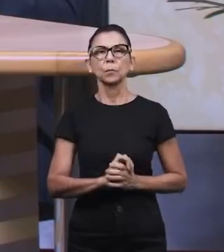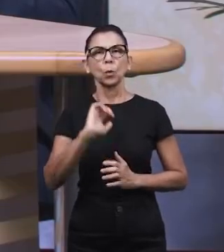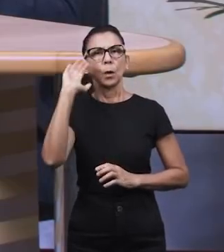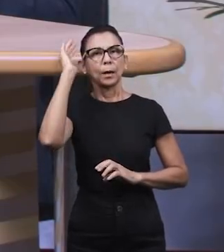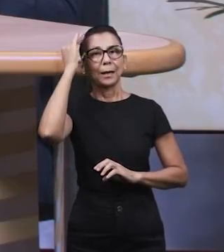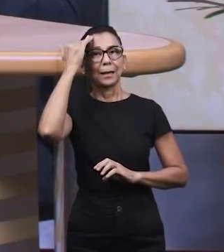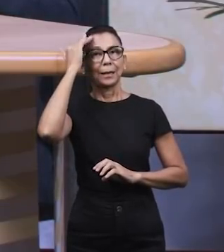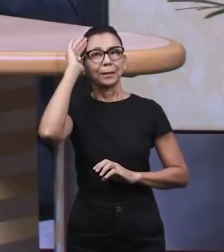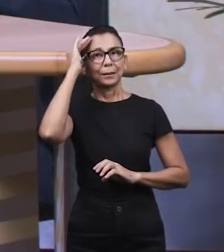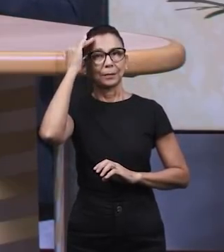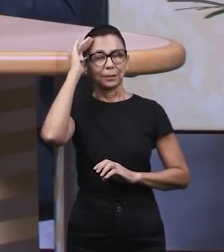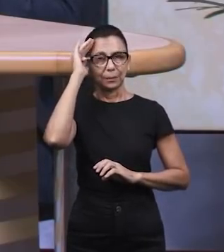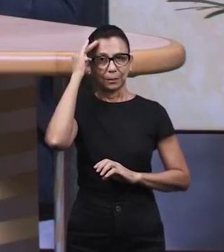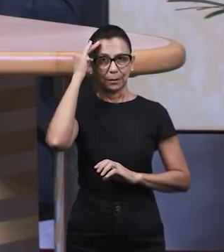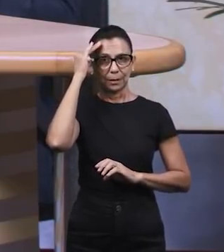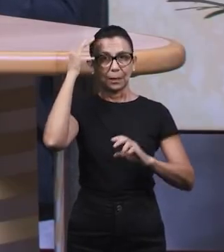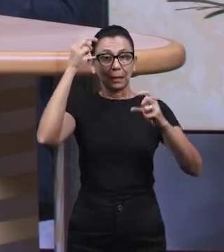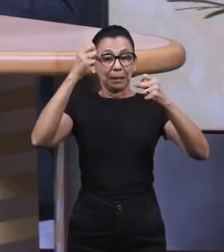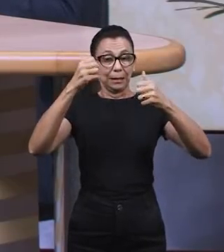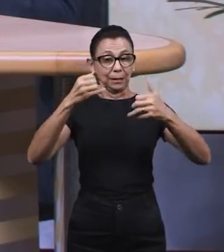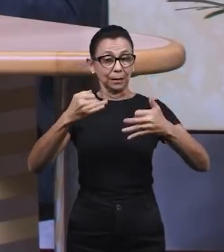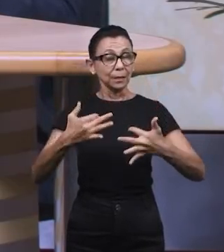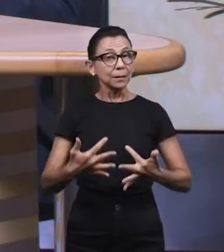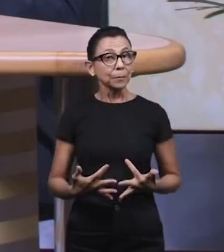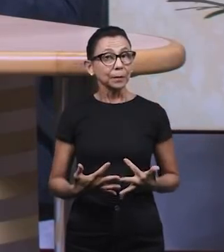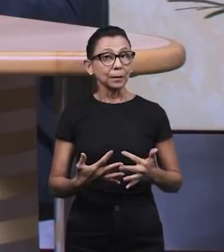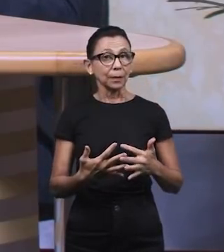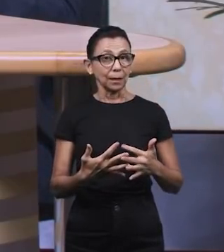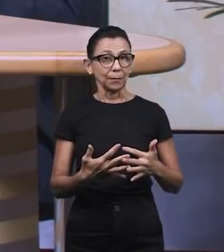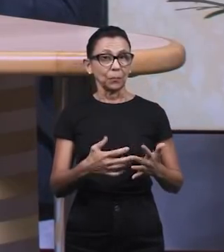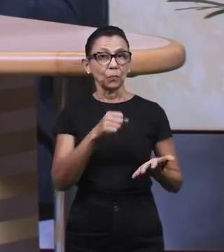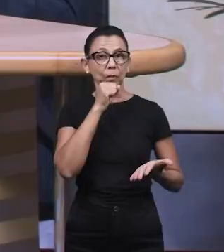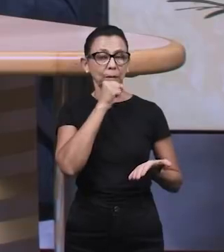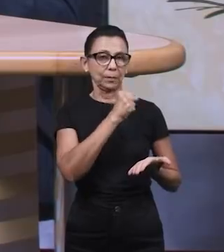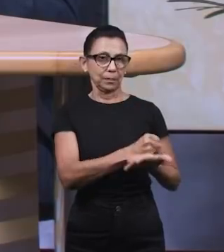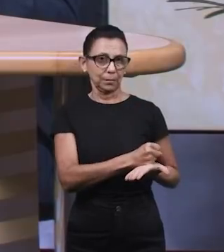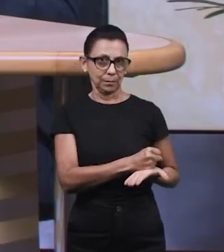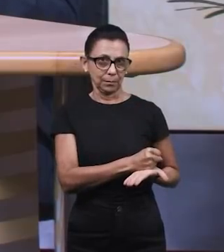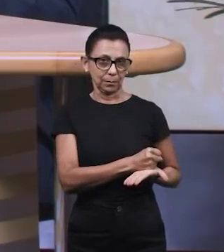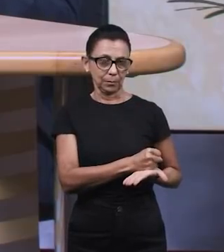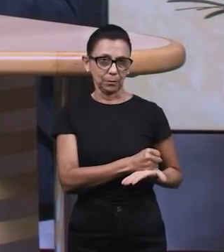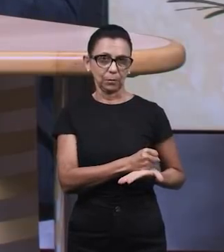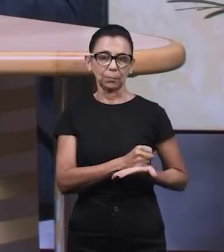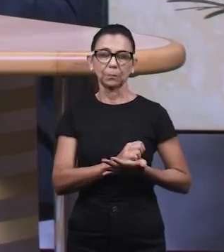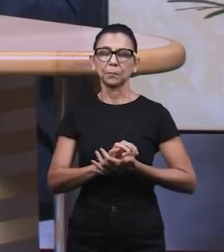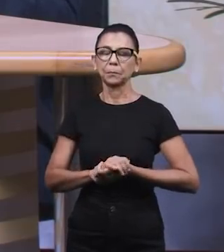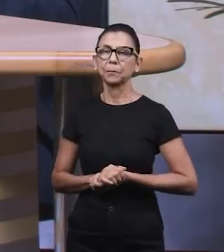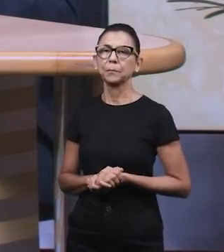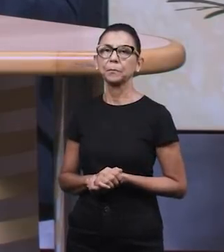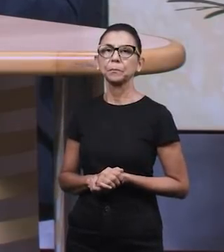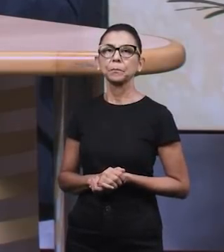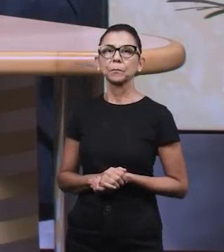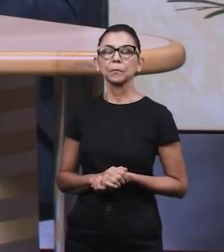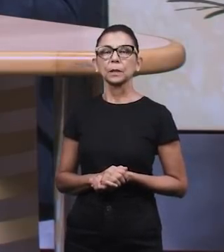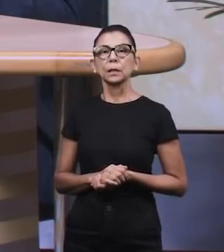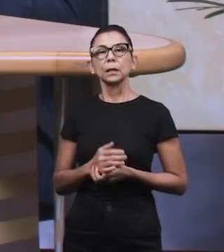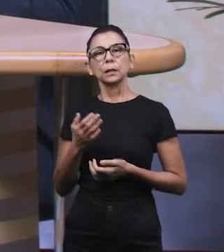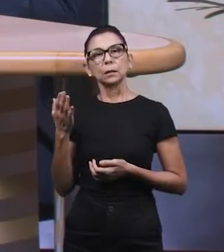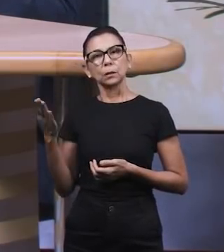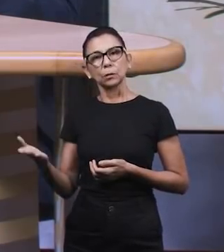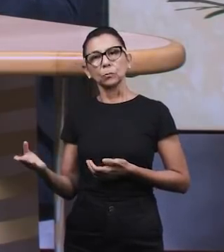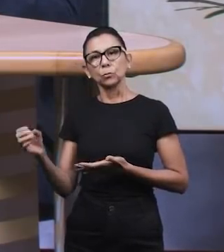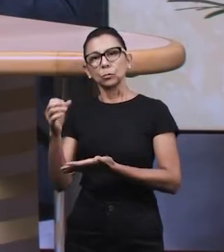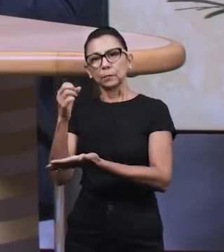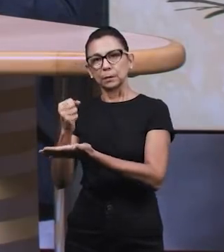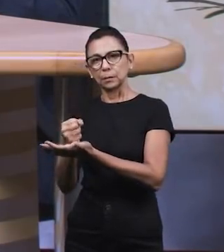explicar exatamente as Escrituras, ou seja, o Velho Testamento. Ele está ali dirigindo a palavra dele